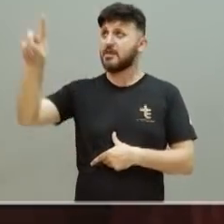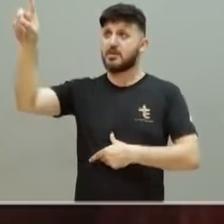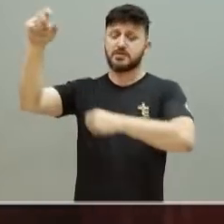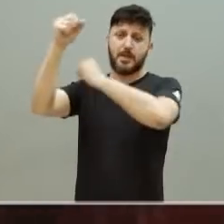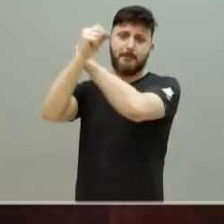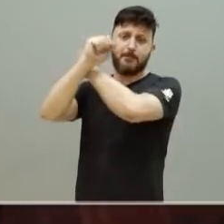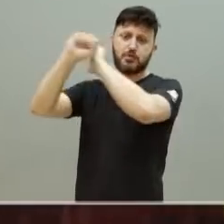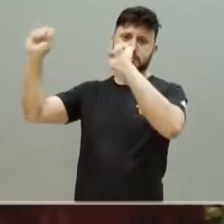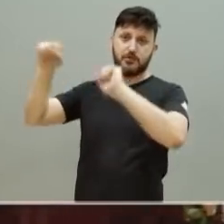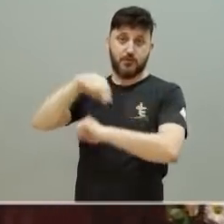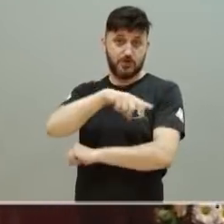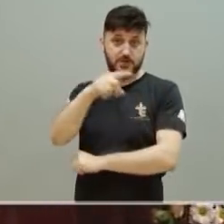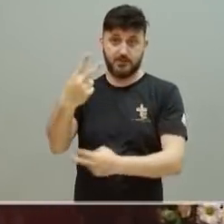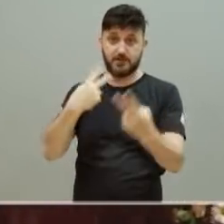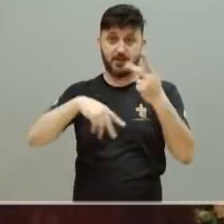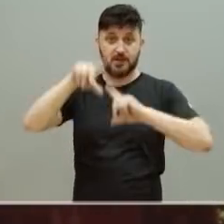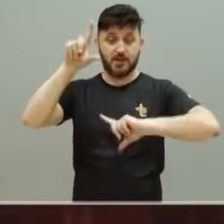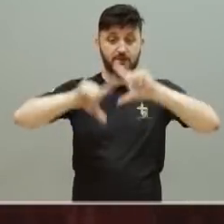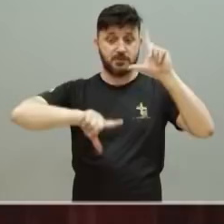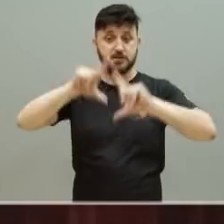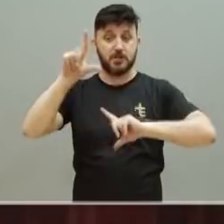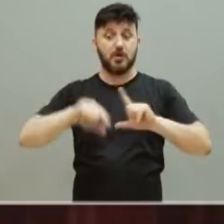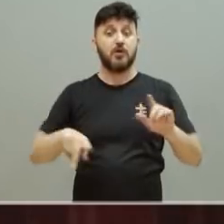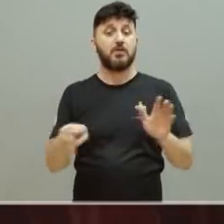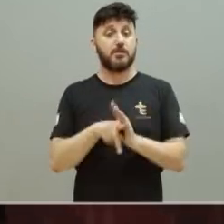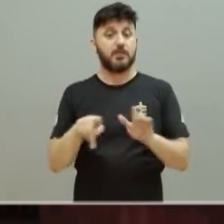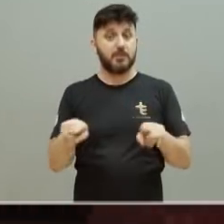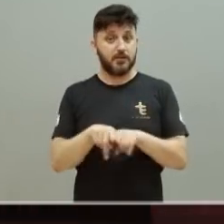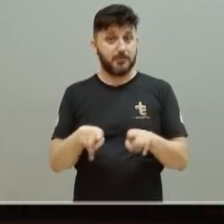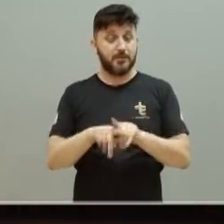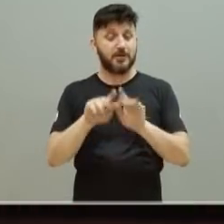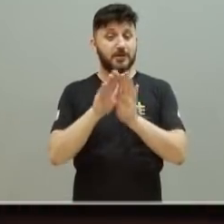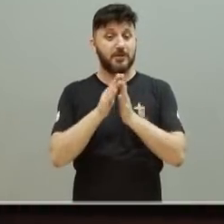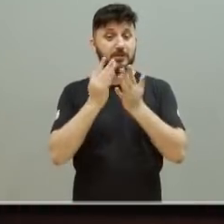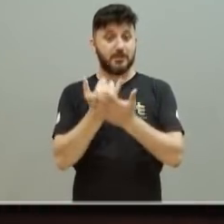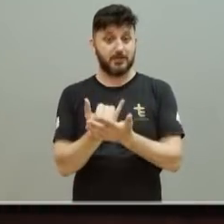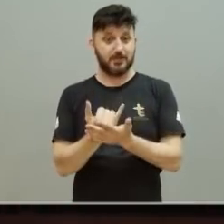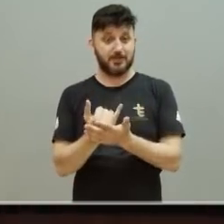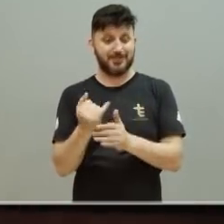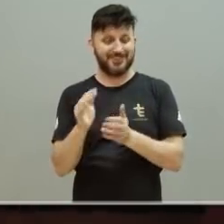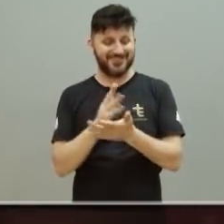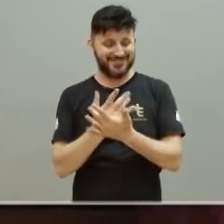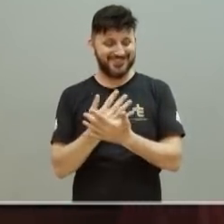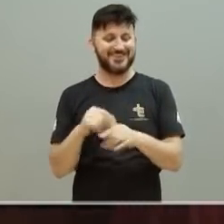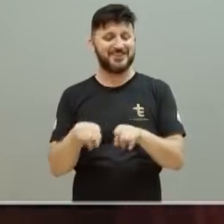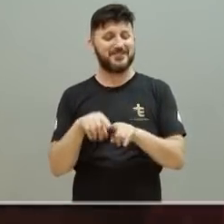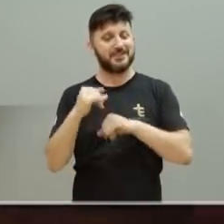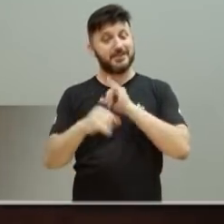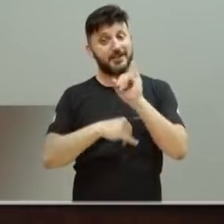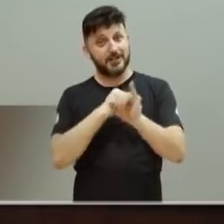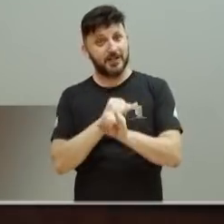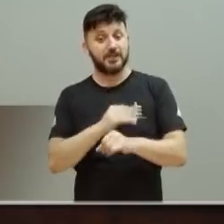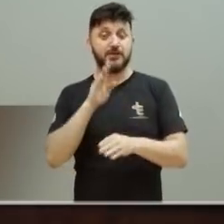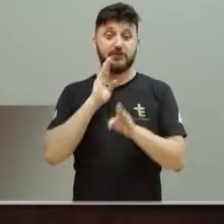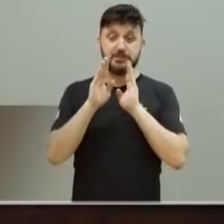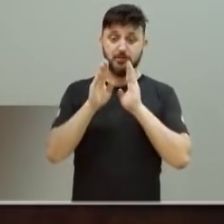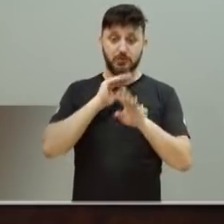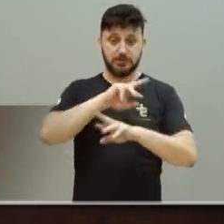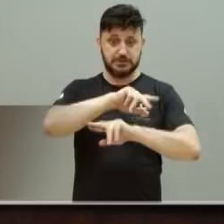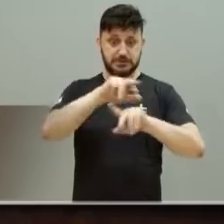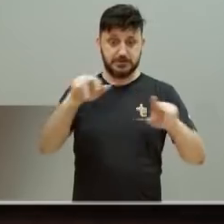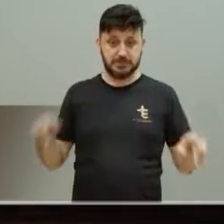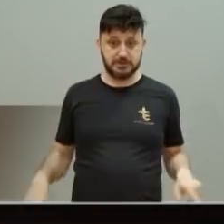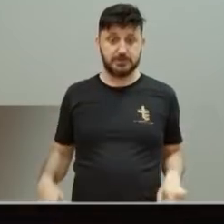que está nos acompanhando pela internet. Você que está nos acompanhando pelas redes sociais. Você que está no